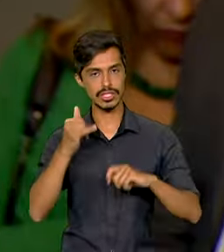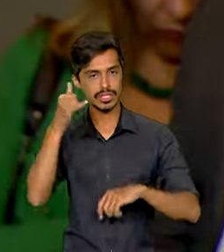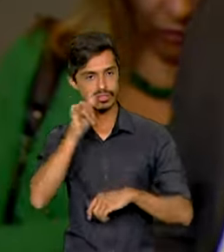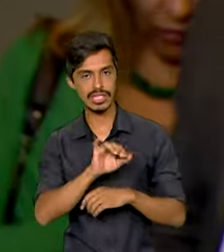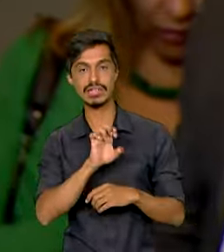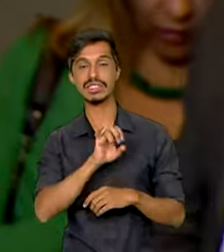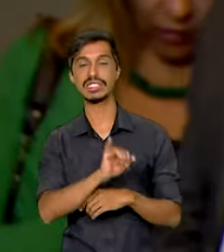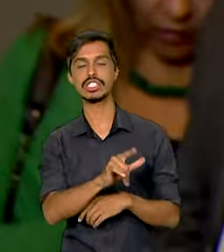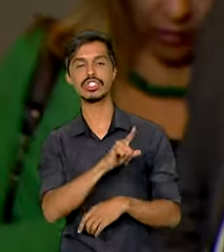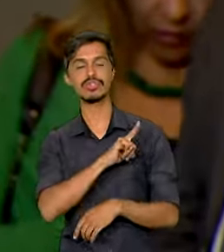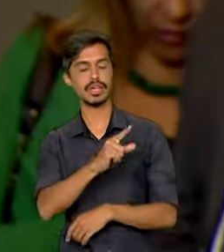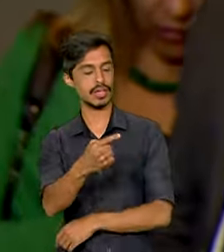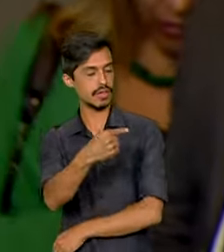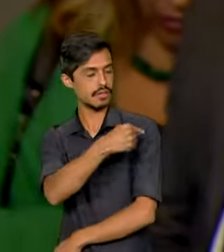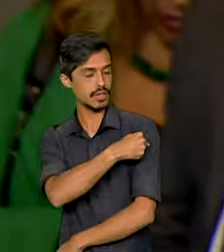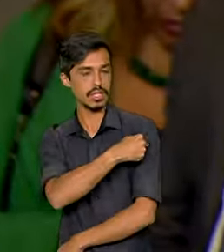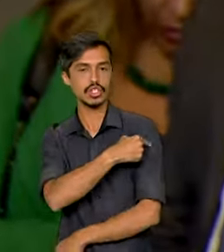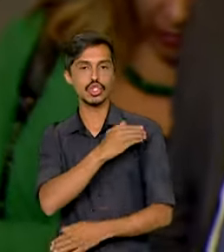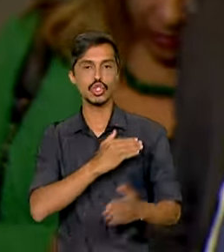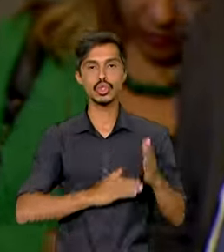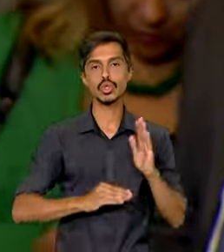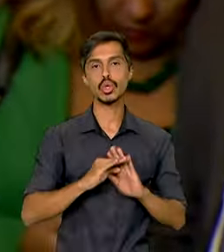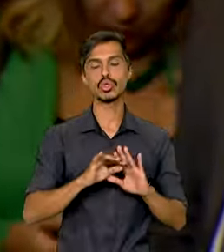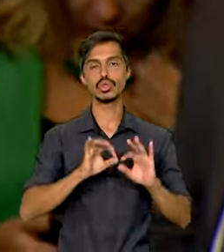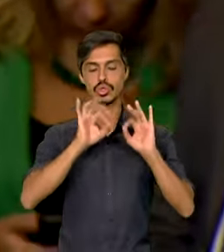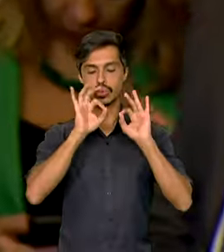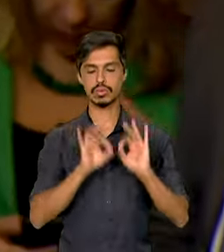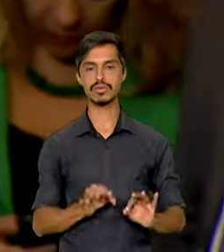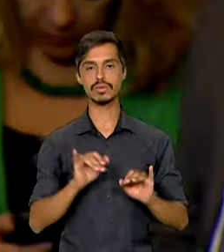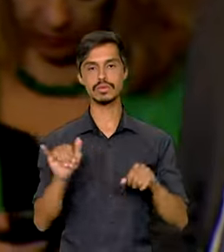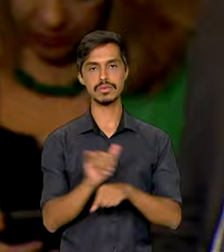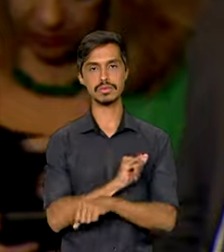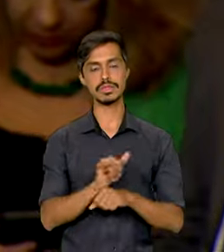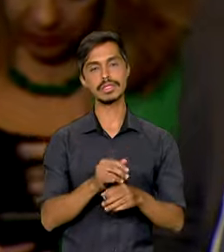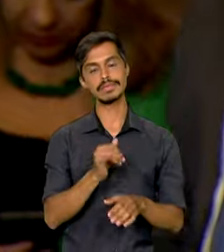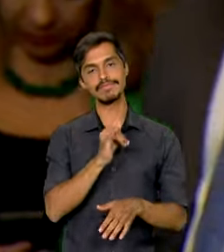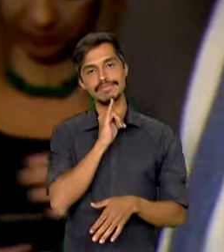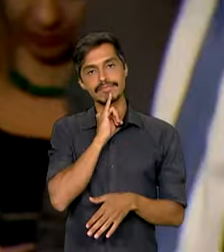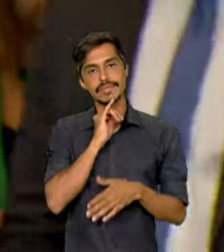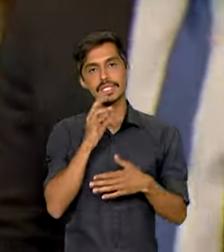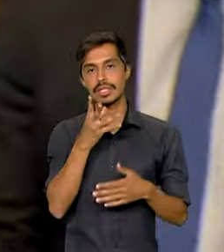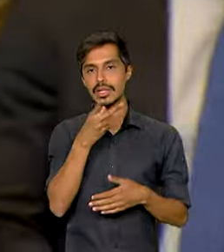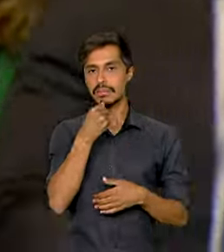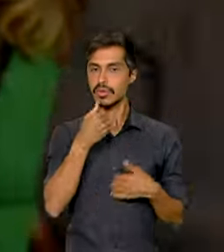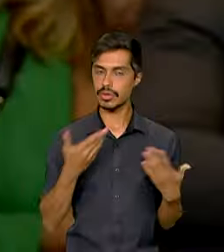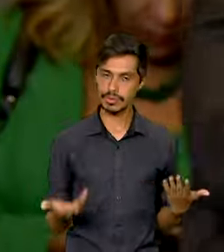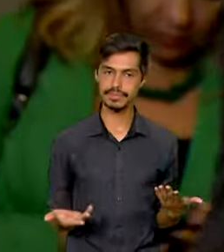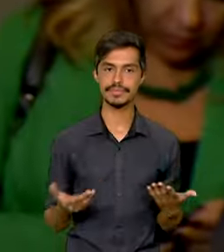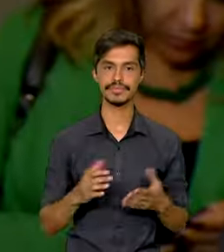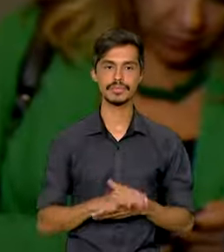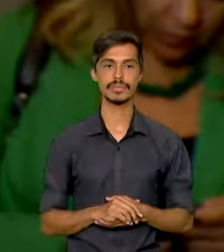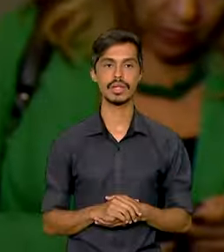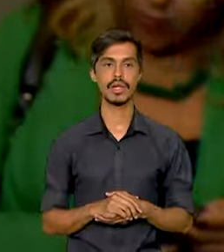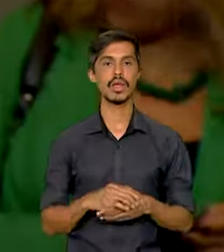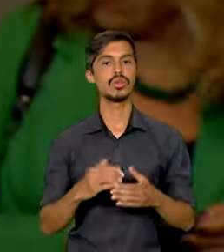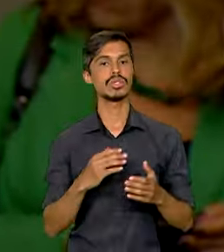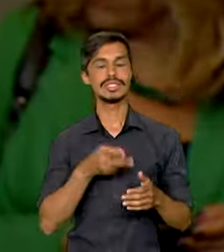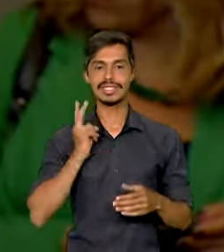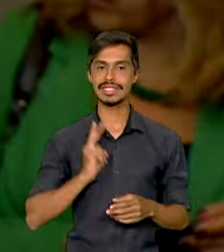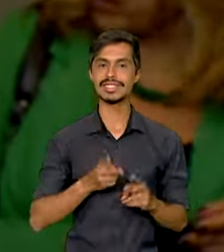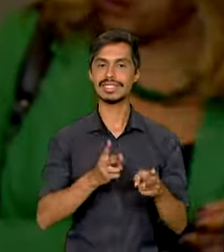uma vacinação e todas as medidas efetivas que, infelizmente, demoraram e foram o tempo